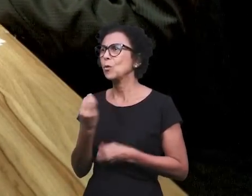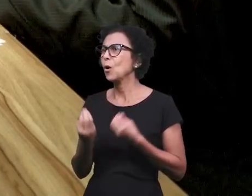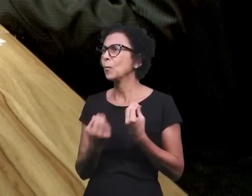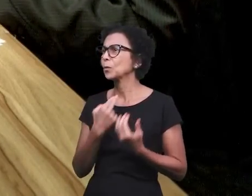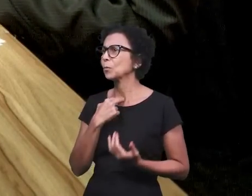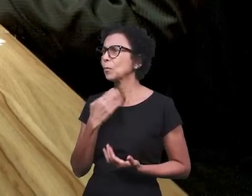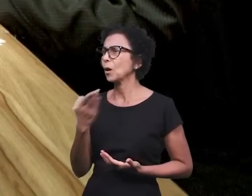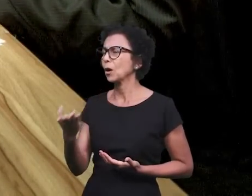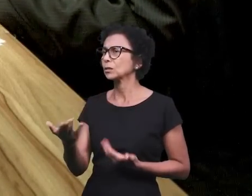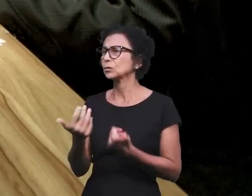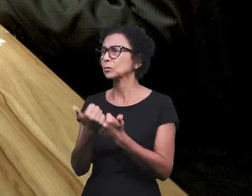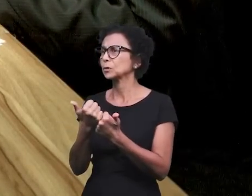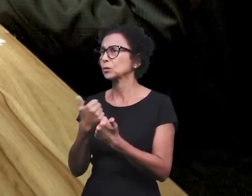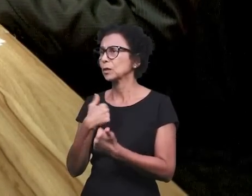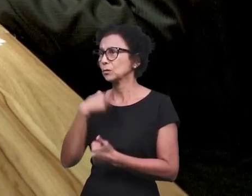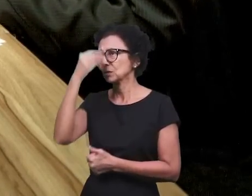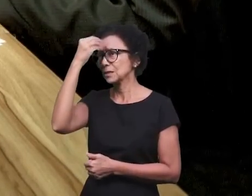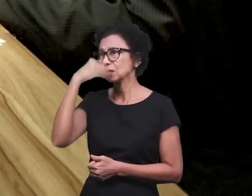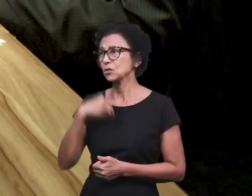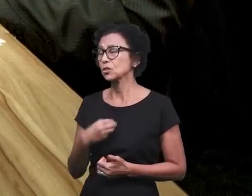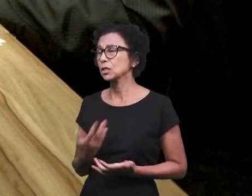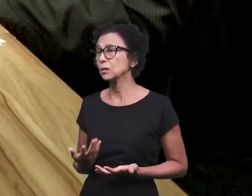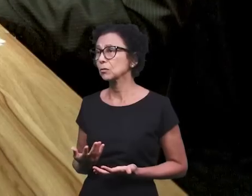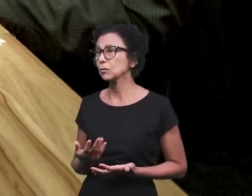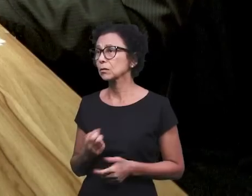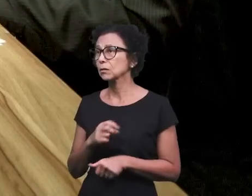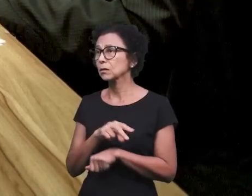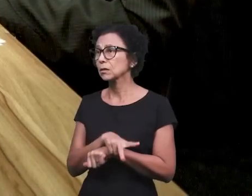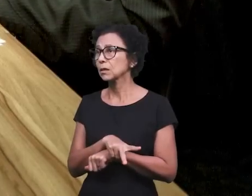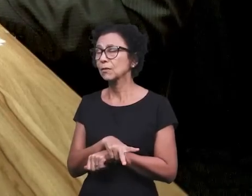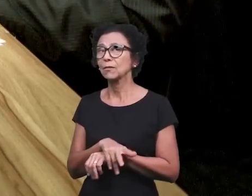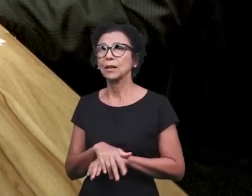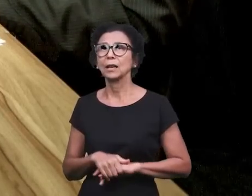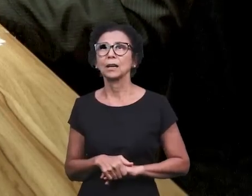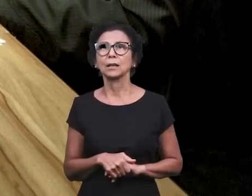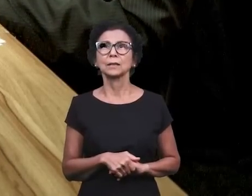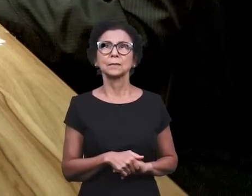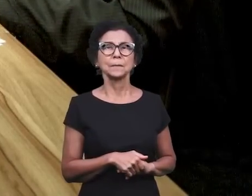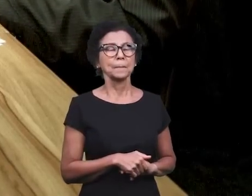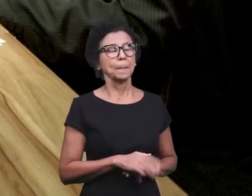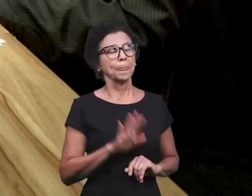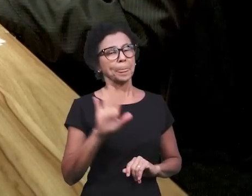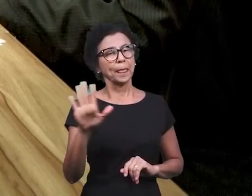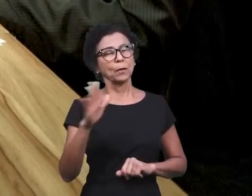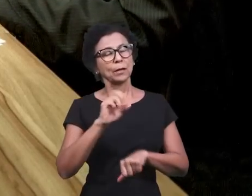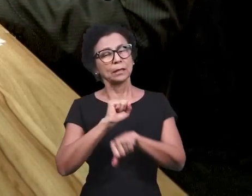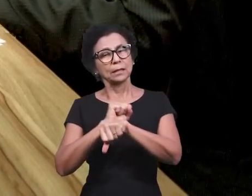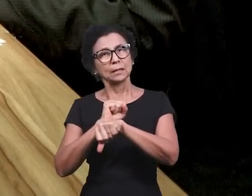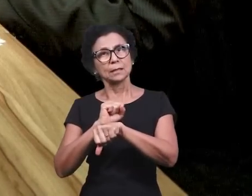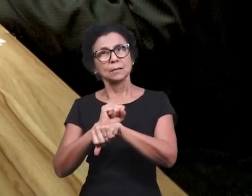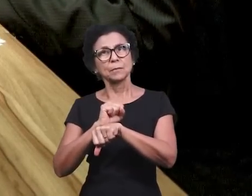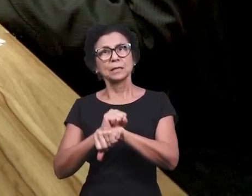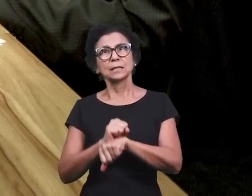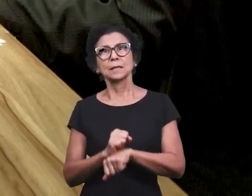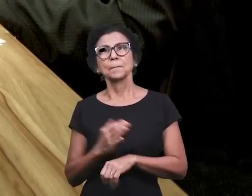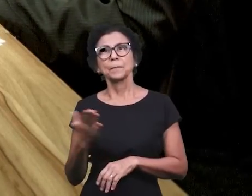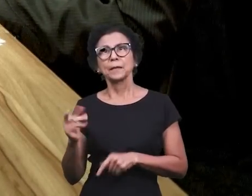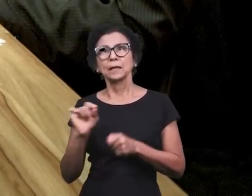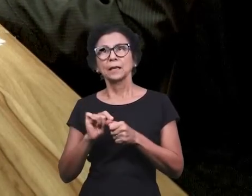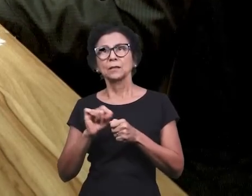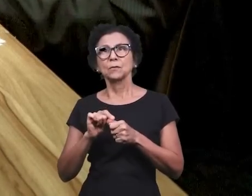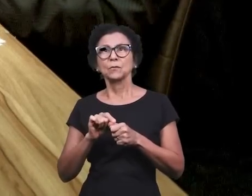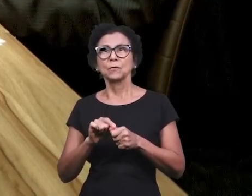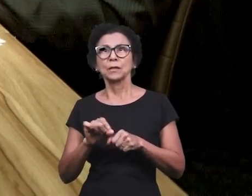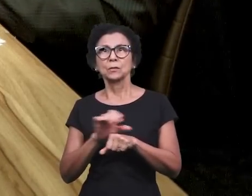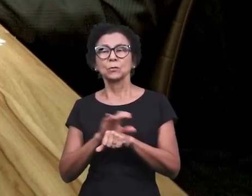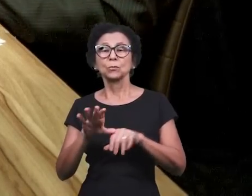ele não vai poder assumir? Eu estou desistindo da vaga. E a pessoa esclareceu para ele, não, ele está sob júdice. Ele fez o curso de formação sob